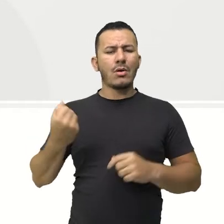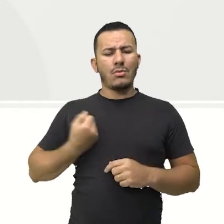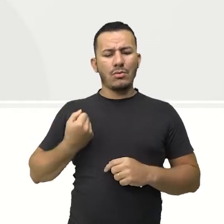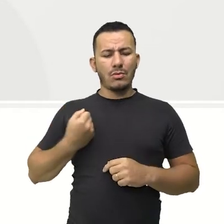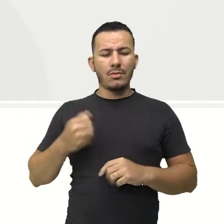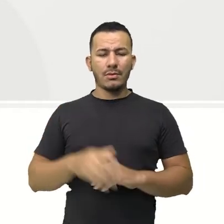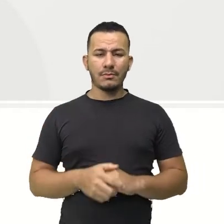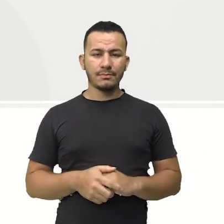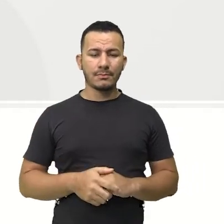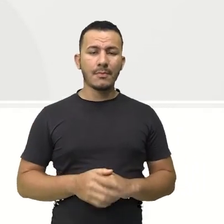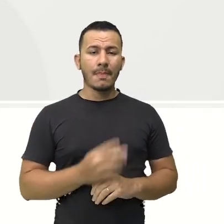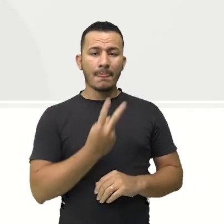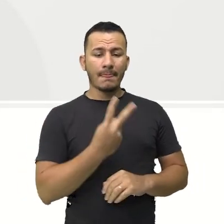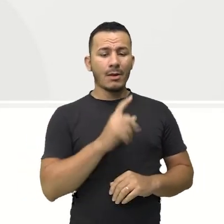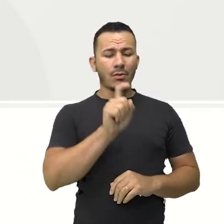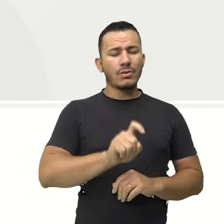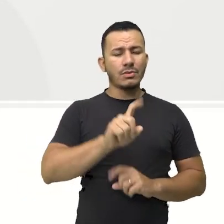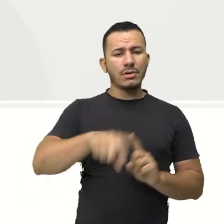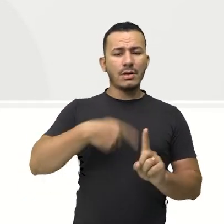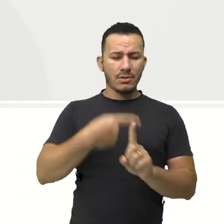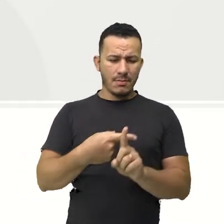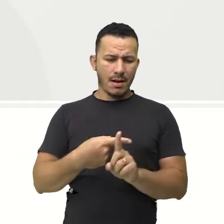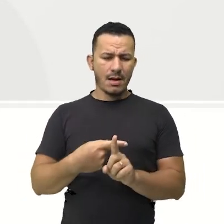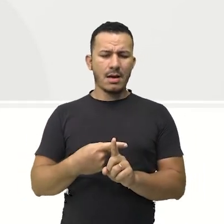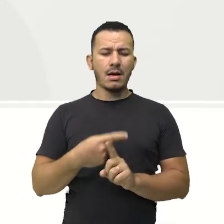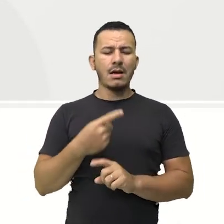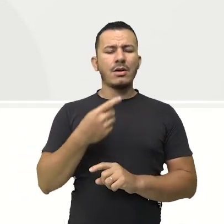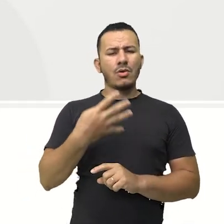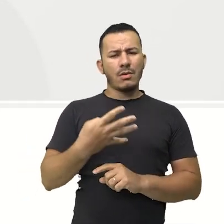é igual a